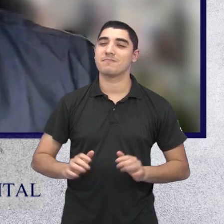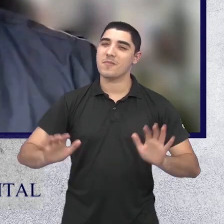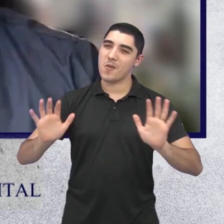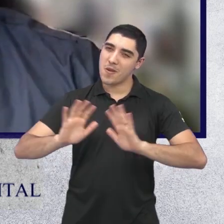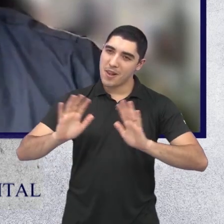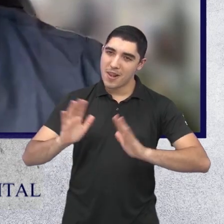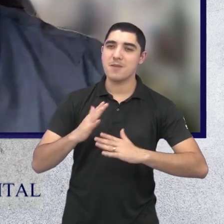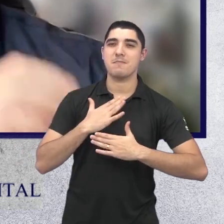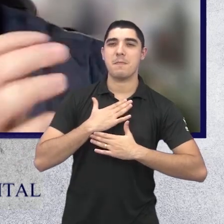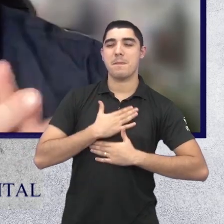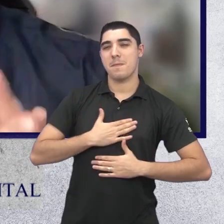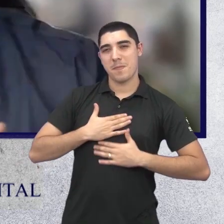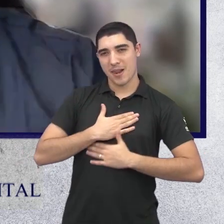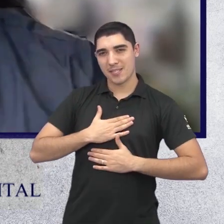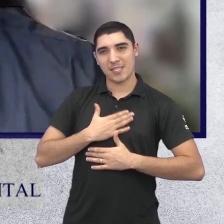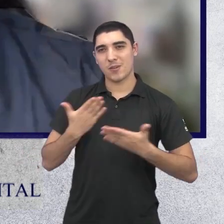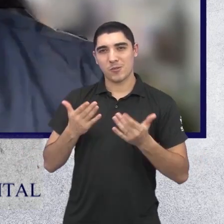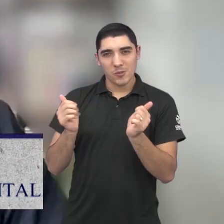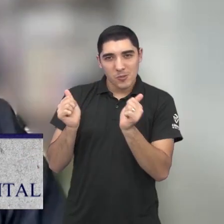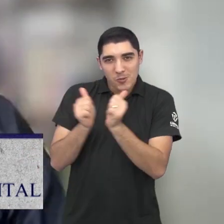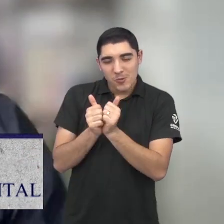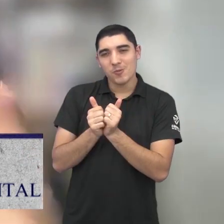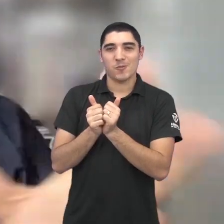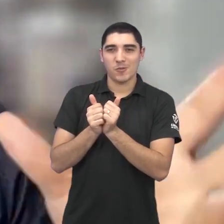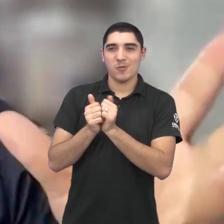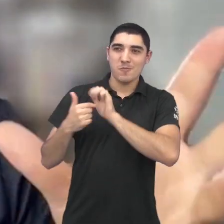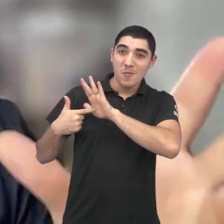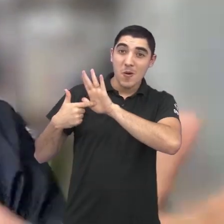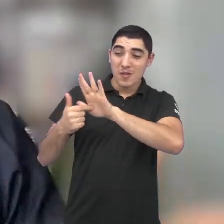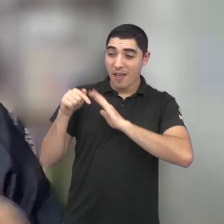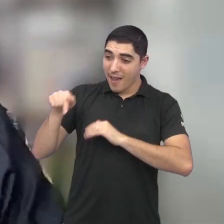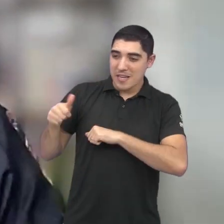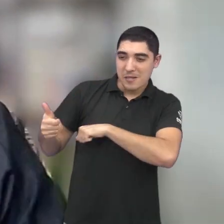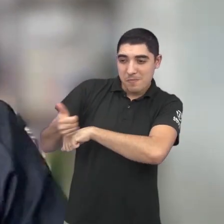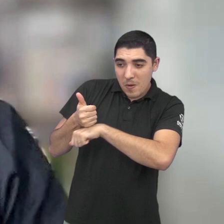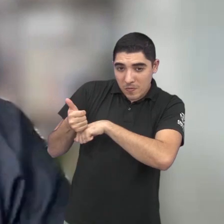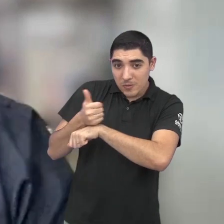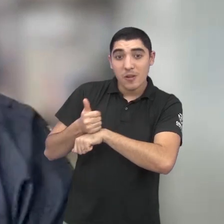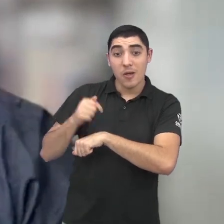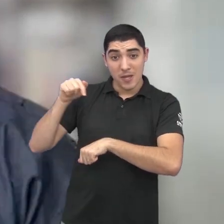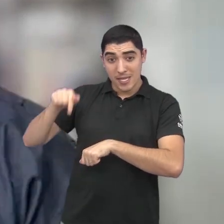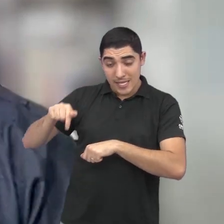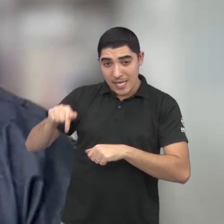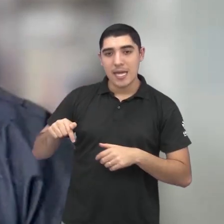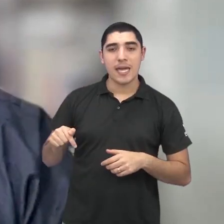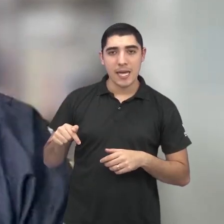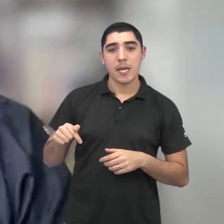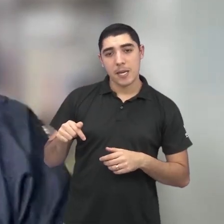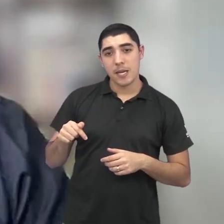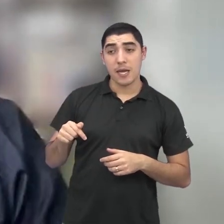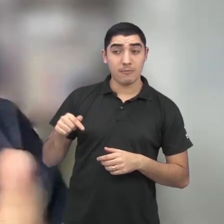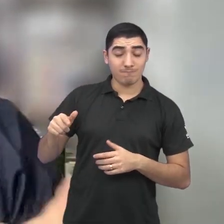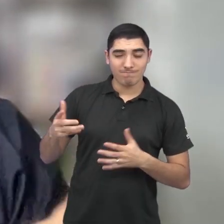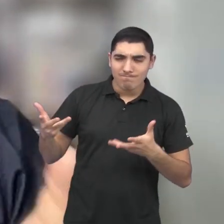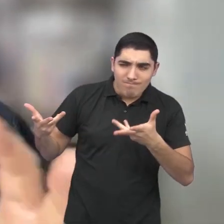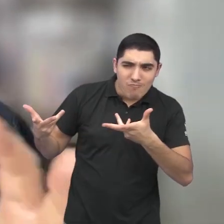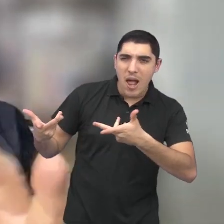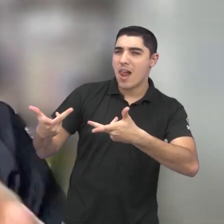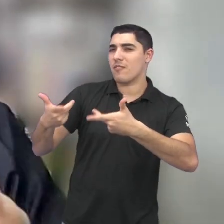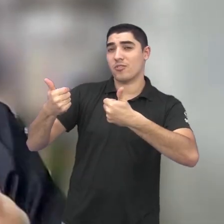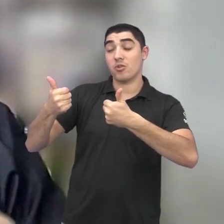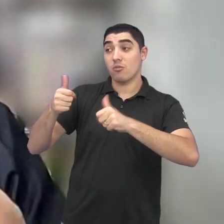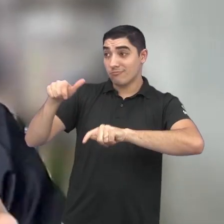Olá, é um prazer poder estar aqui com vocês falando sobre esse campo, que é um campo fantástico e que traz